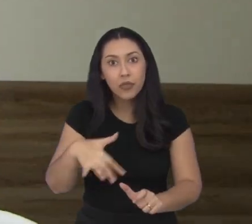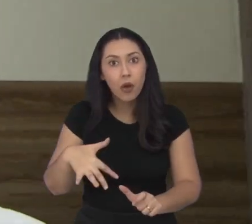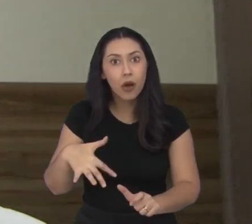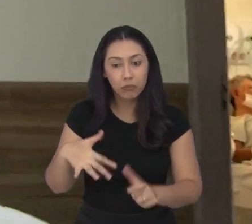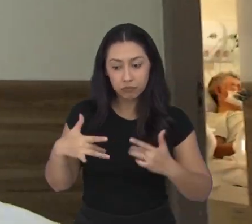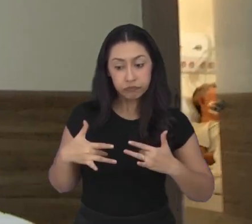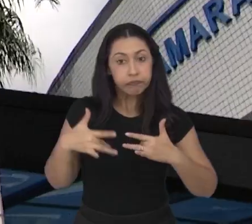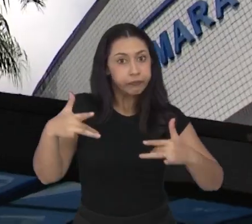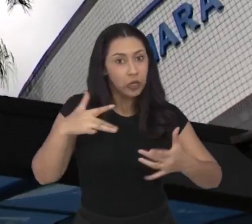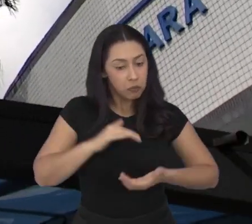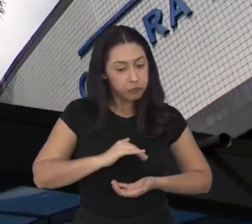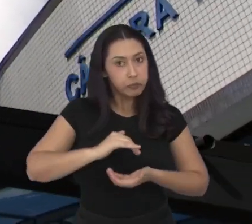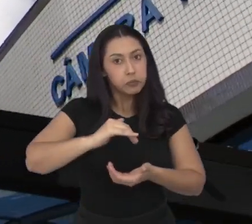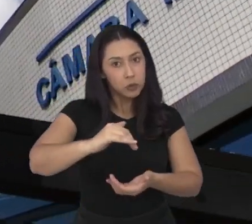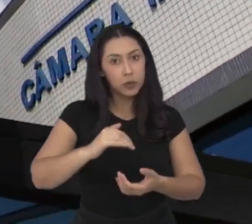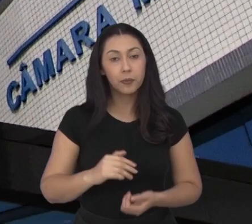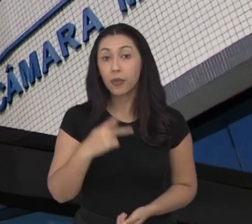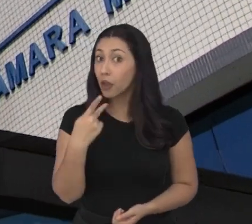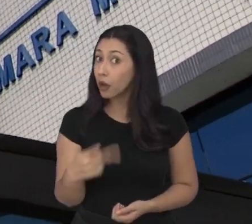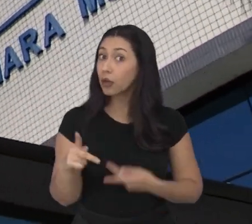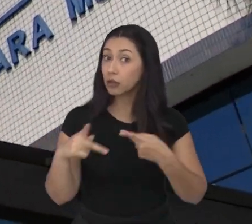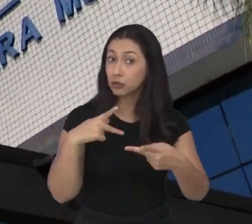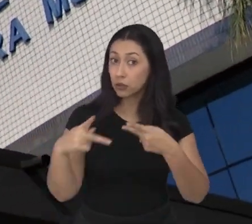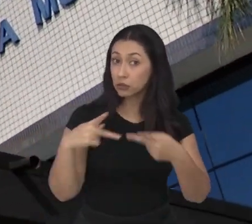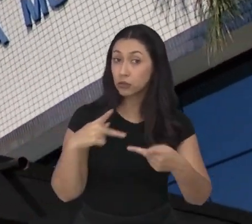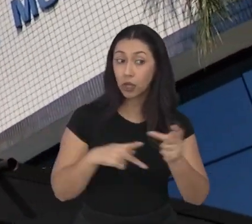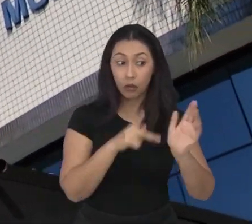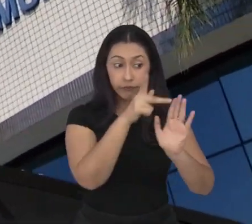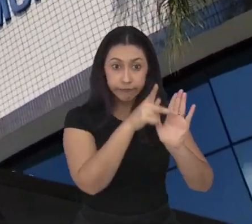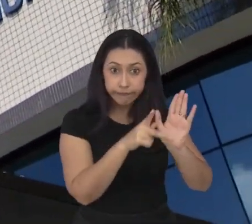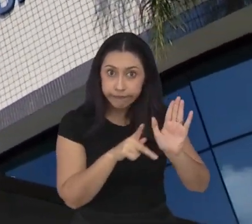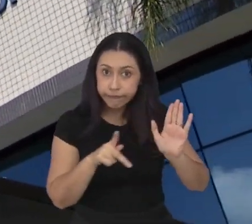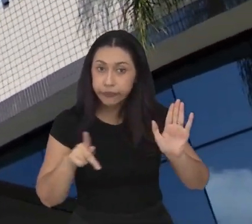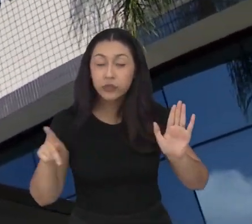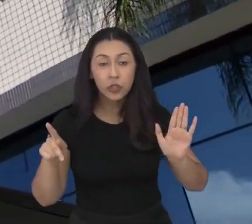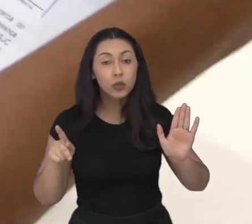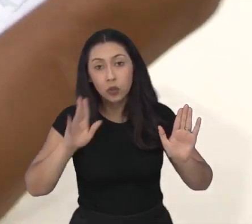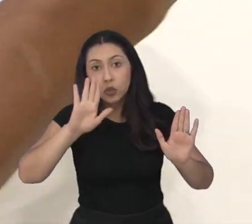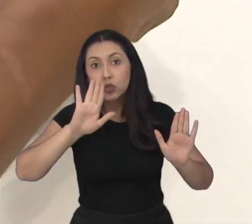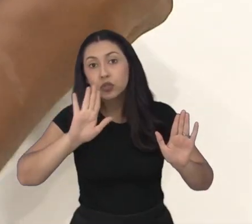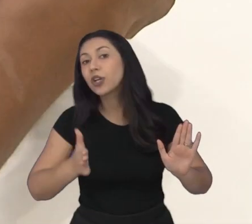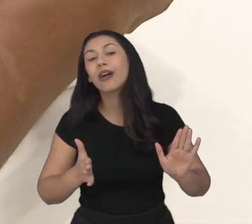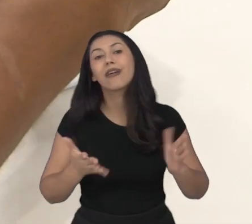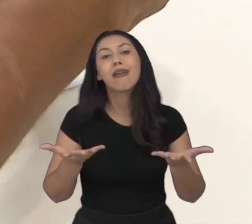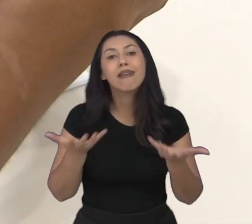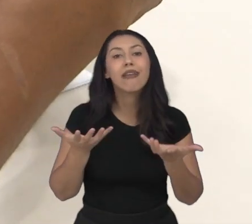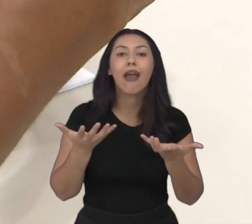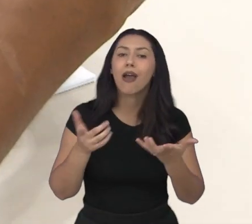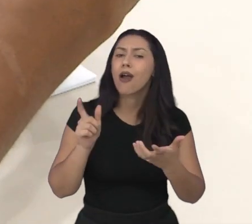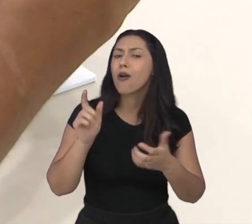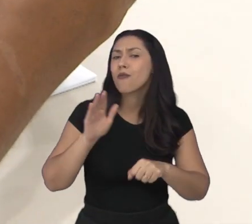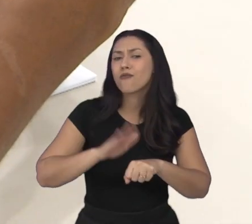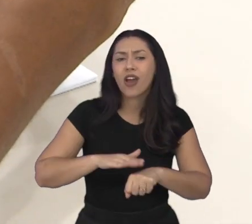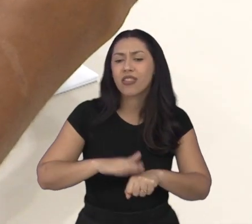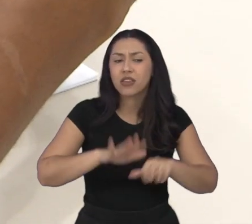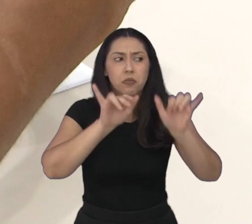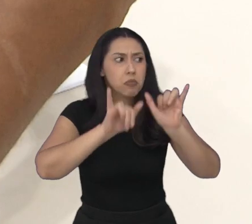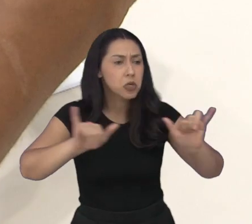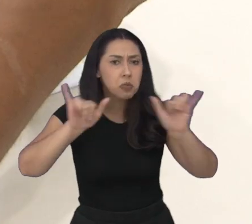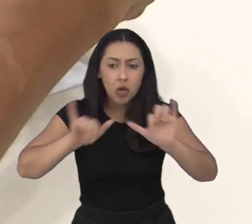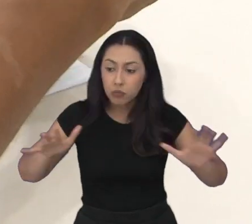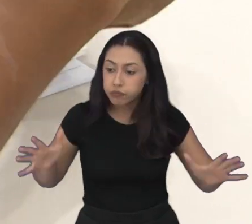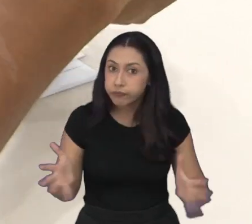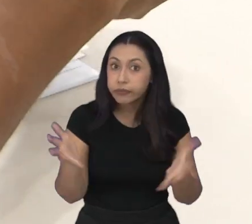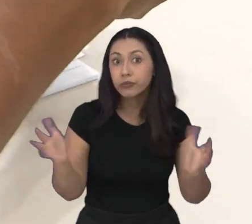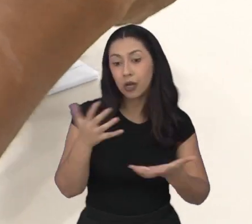de doadores. Em São José dos Campos, tramita na Câmara Municipal projeto de lei que prevê a realização de